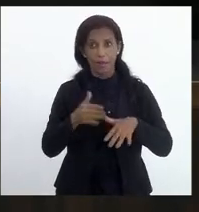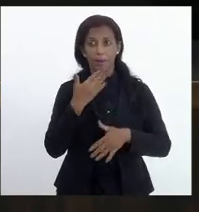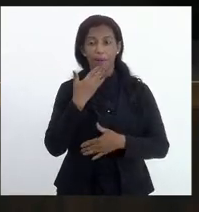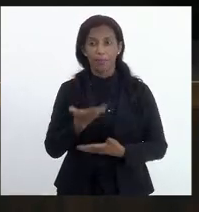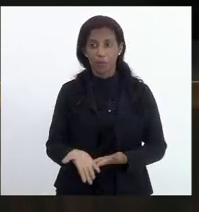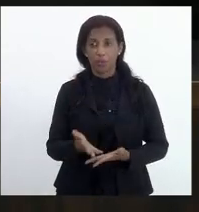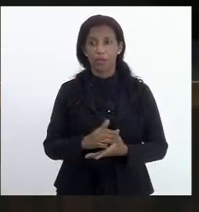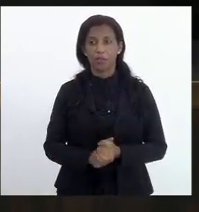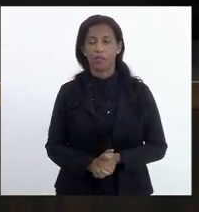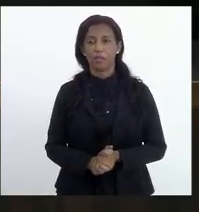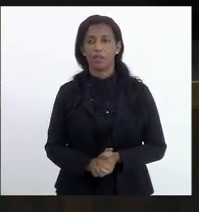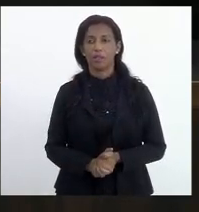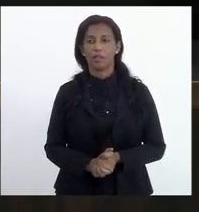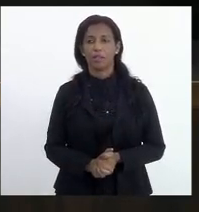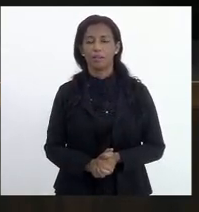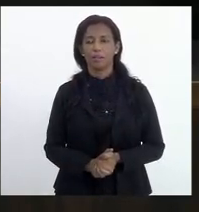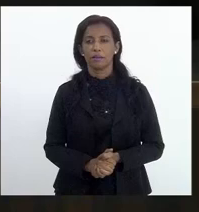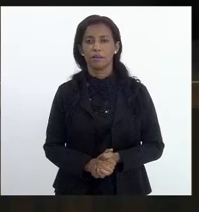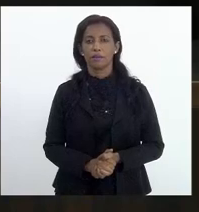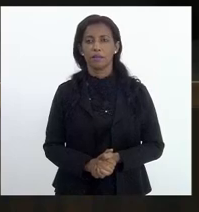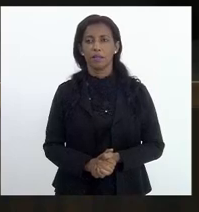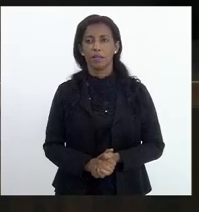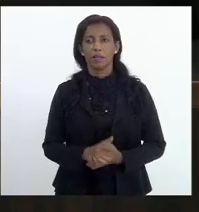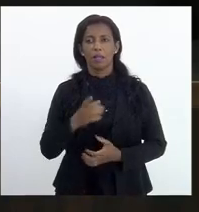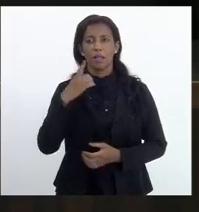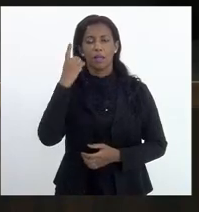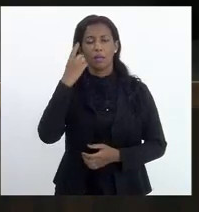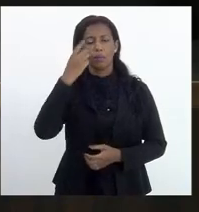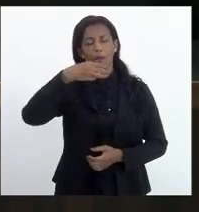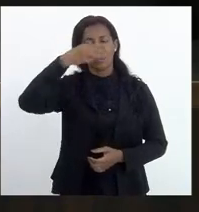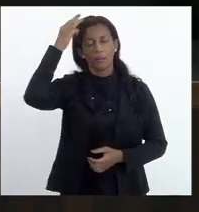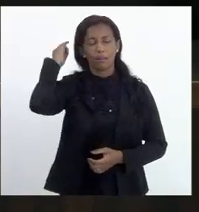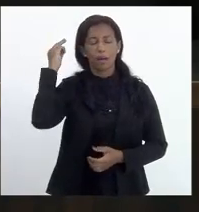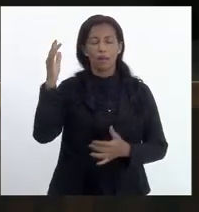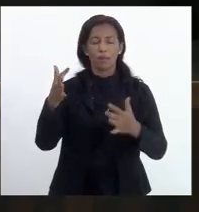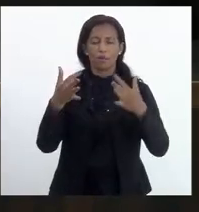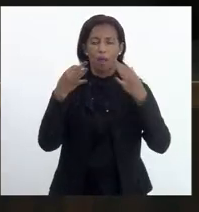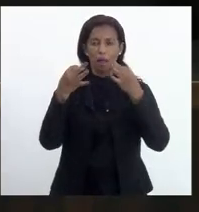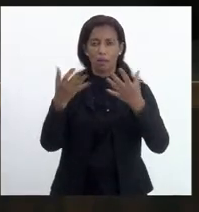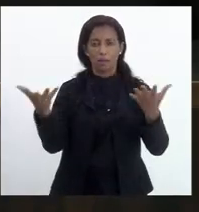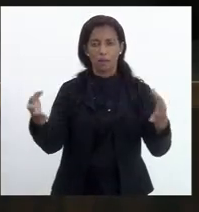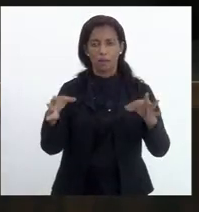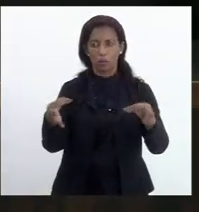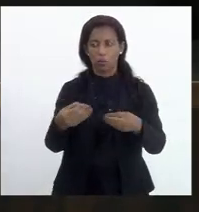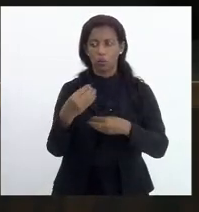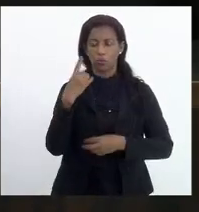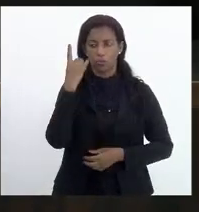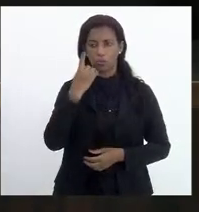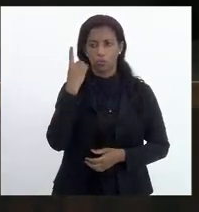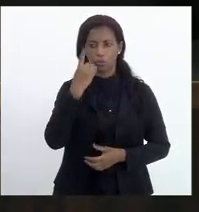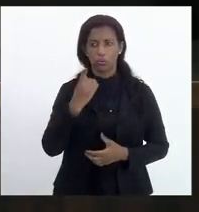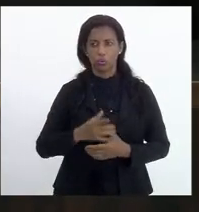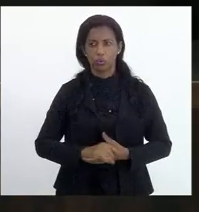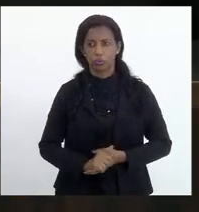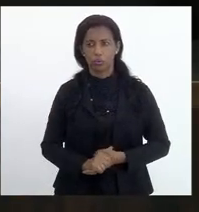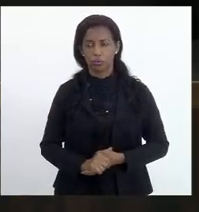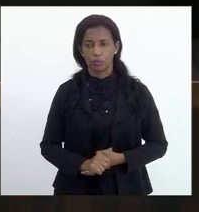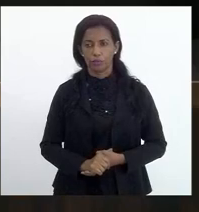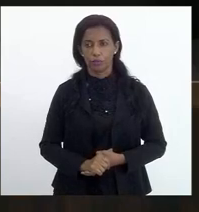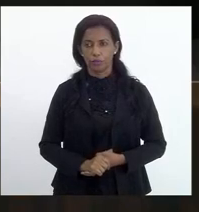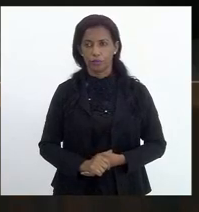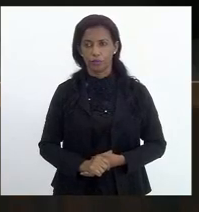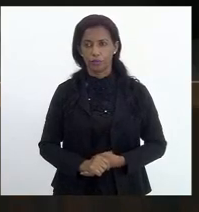Pediria, deputado Márcio Pacheco, atenção aos senhores parlamentares. Deputado